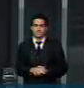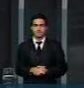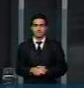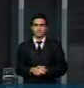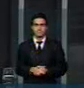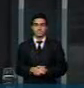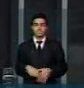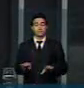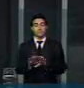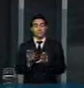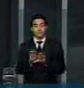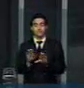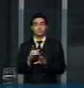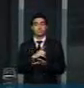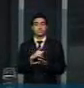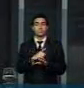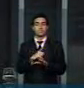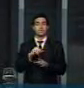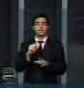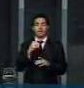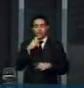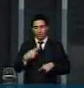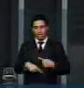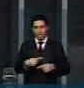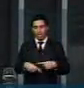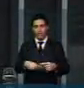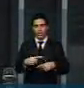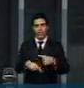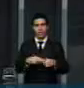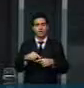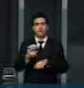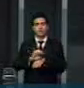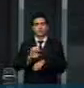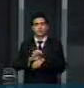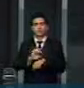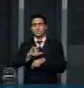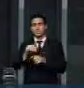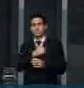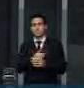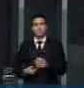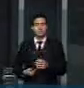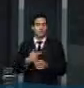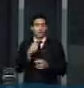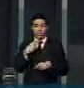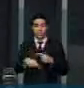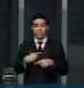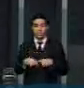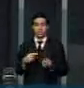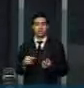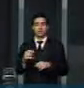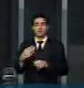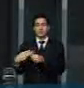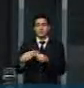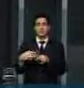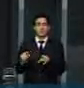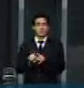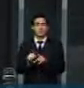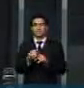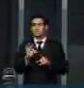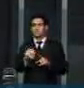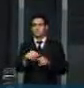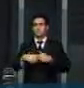Vemos também custos com a burocracia estatal nos mais diversos entes políticos, União, Estados,